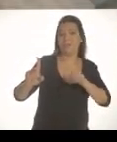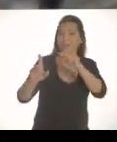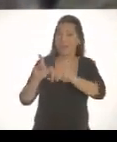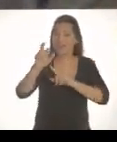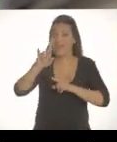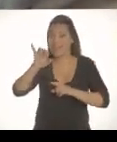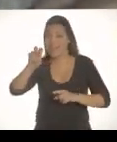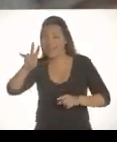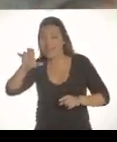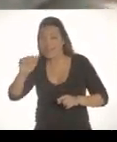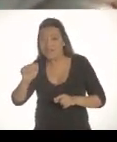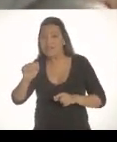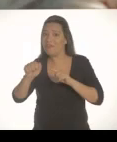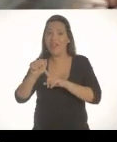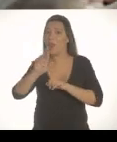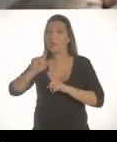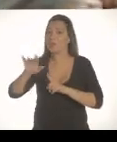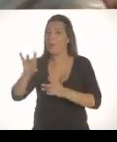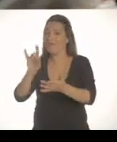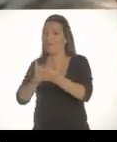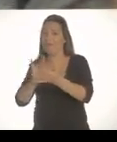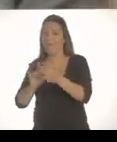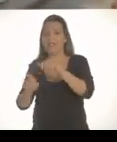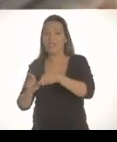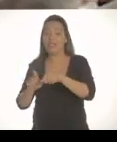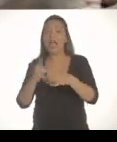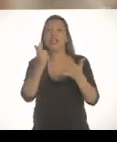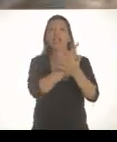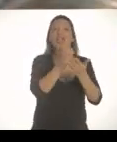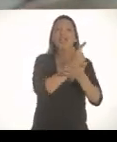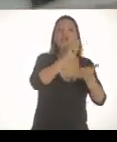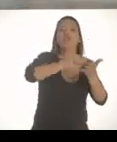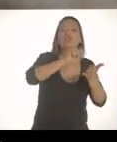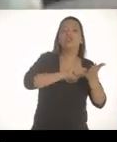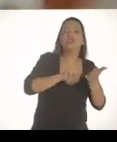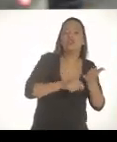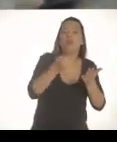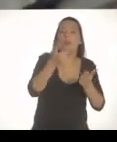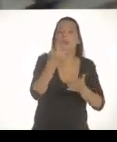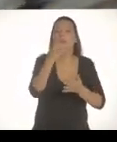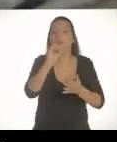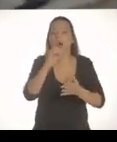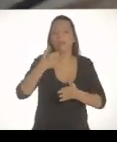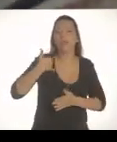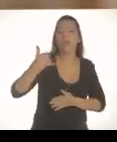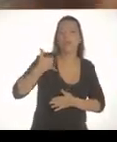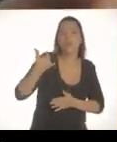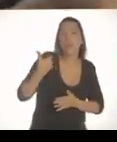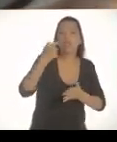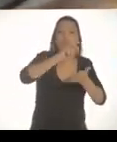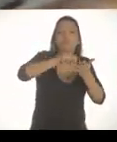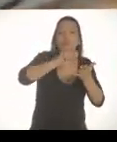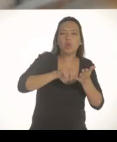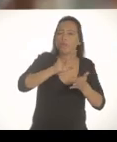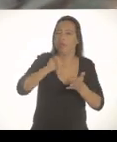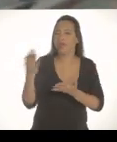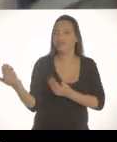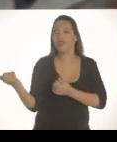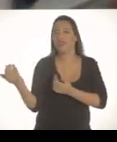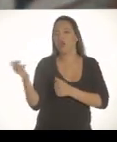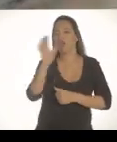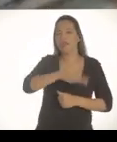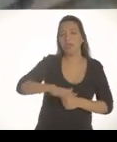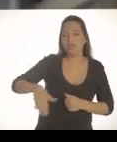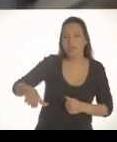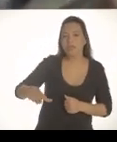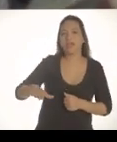alguém que ele não é. Esse livro agora, recente, que descobriram que ele escreveu quando já tinha quase 40 anos, quando já se preparava para o Senado, não era mais um